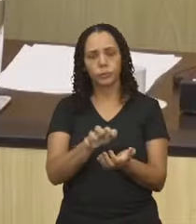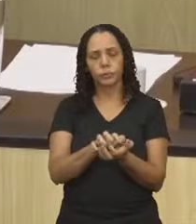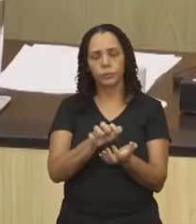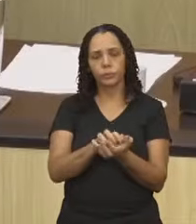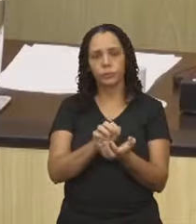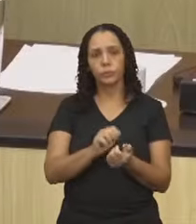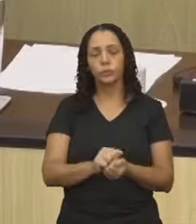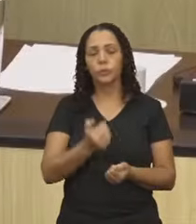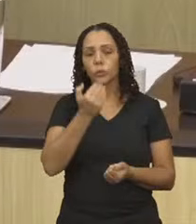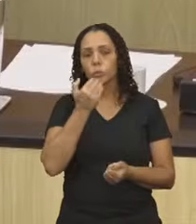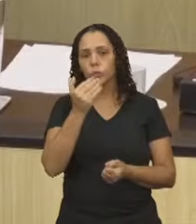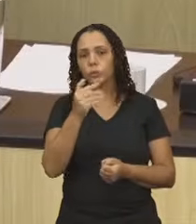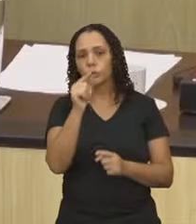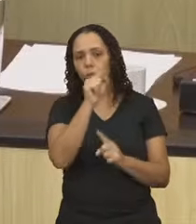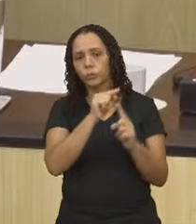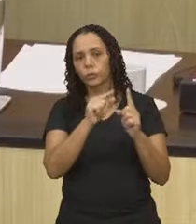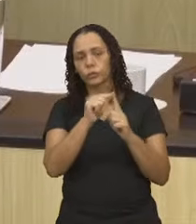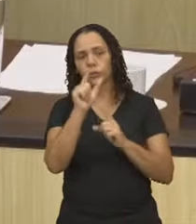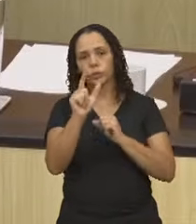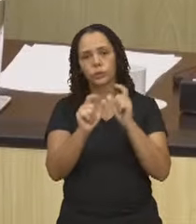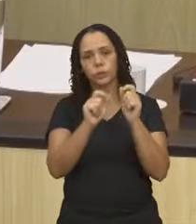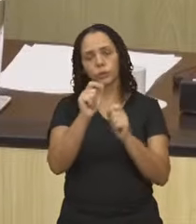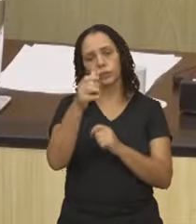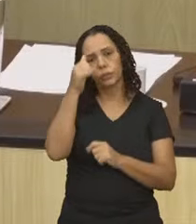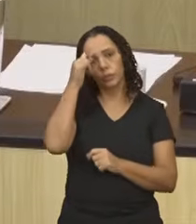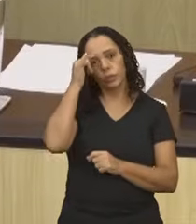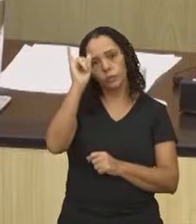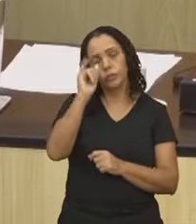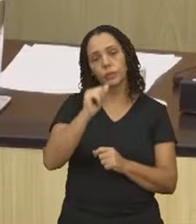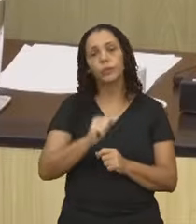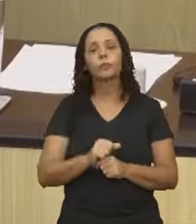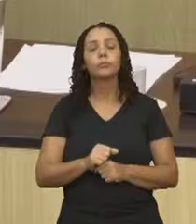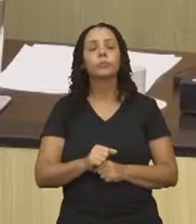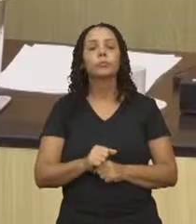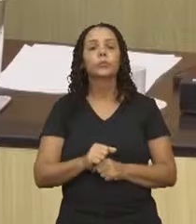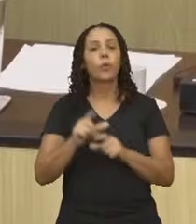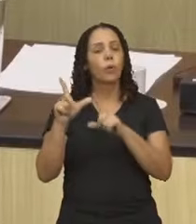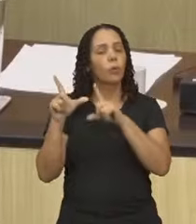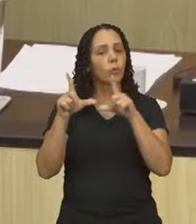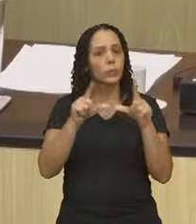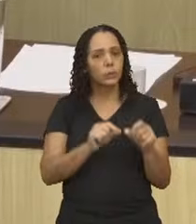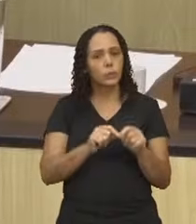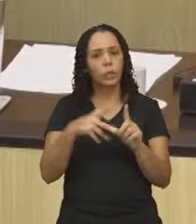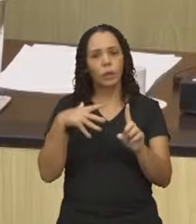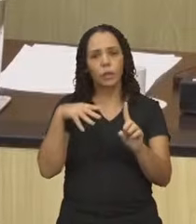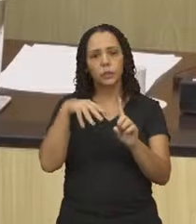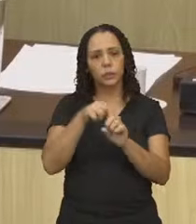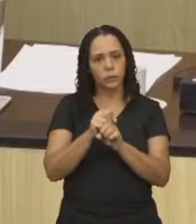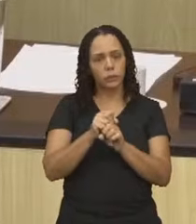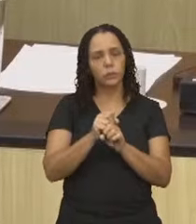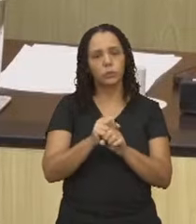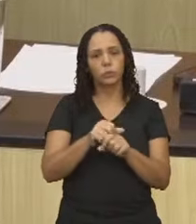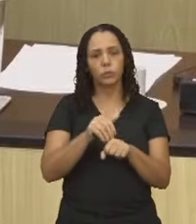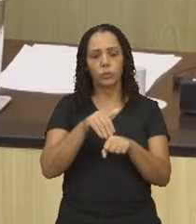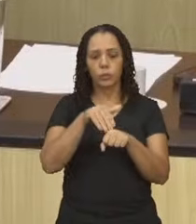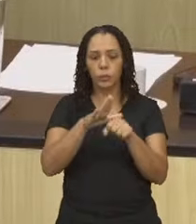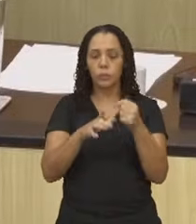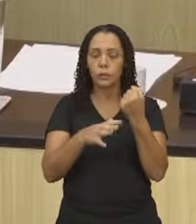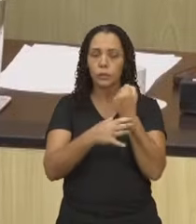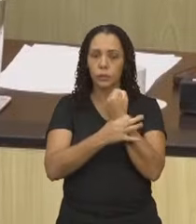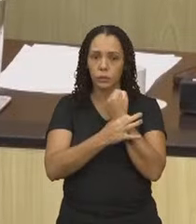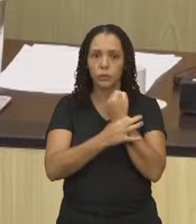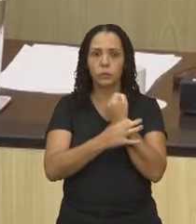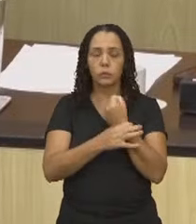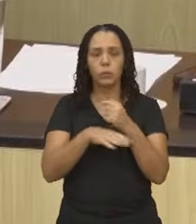município. O pedido tem como objetivo eliminar ou reduzir drasticamente os acidentes registrados no local, oferecendo mais segurança e fluidez